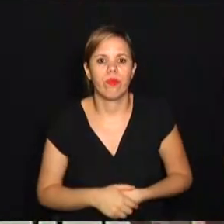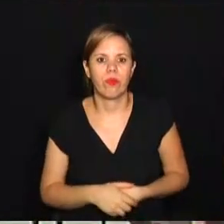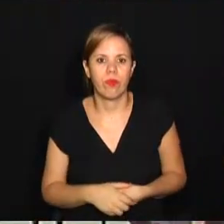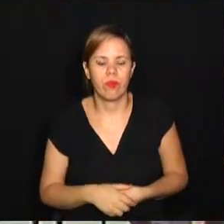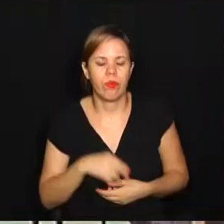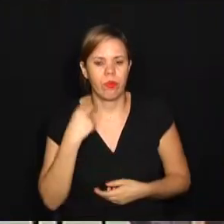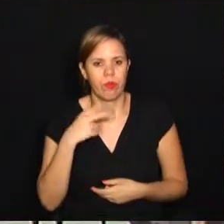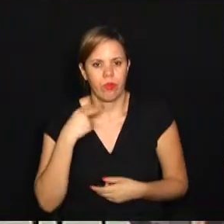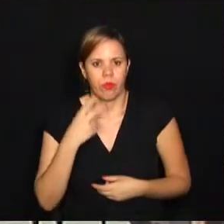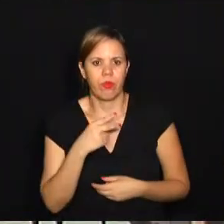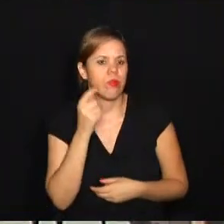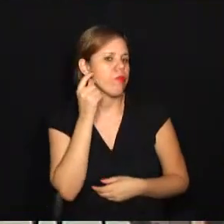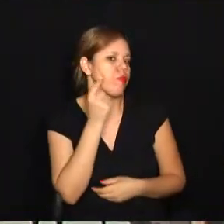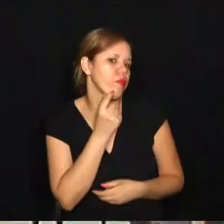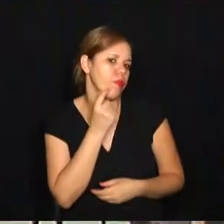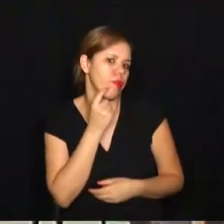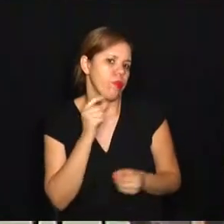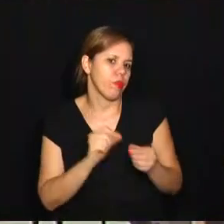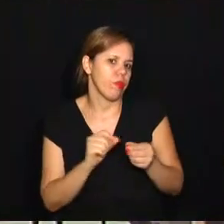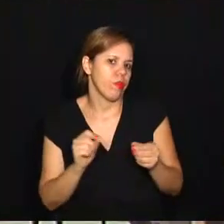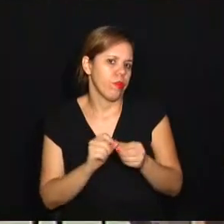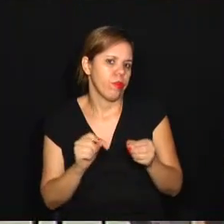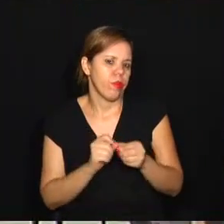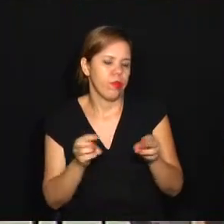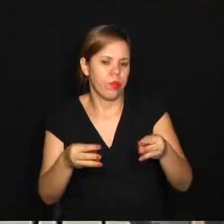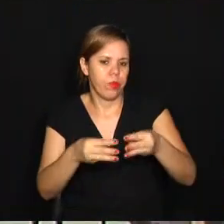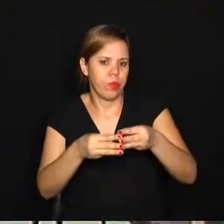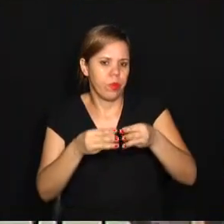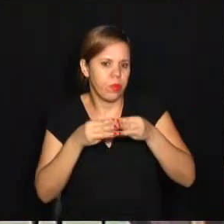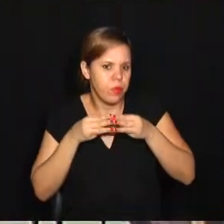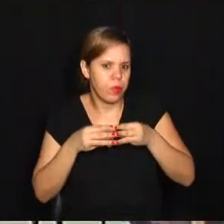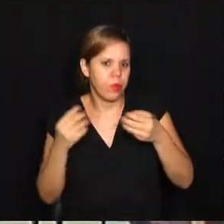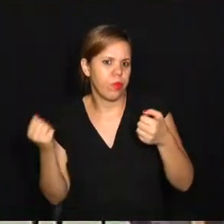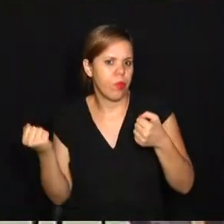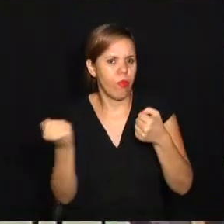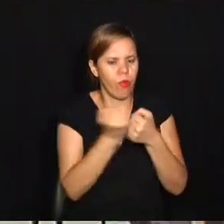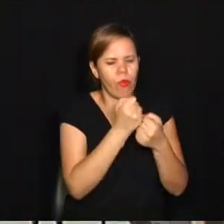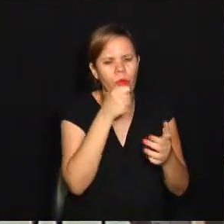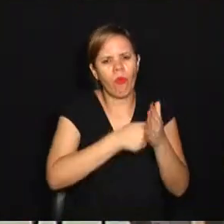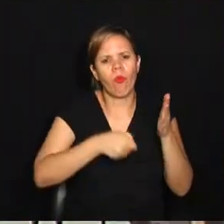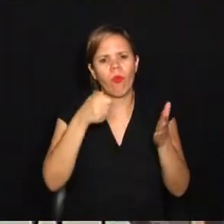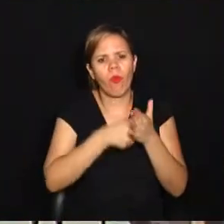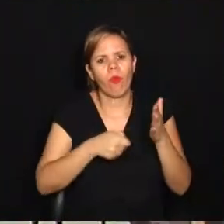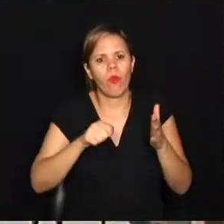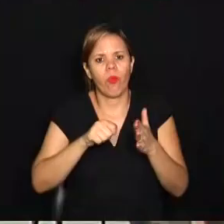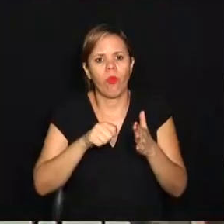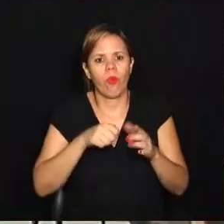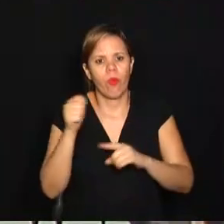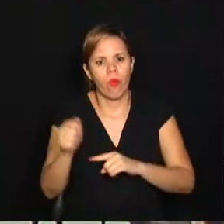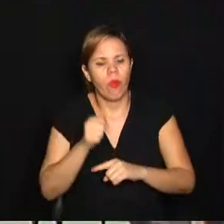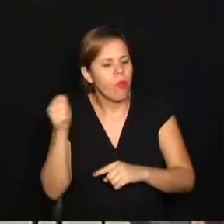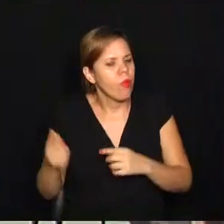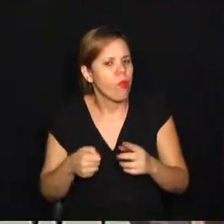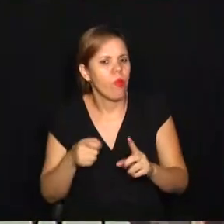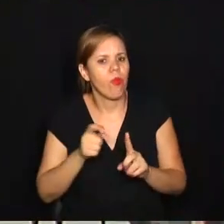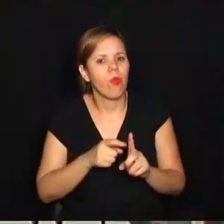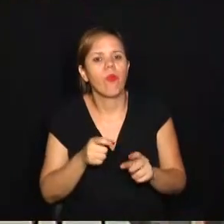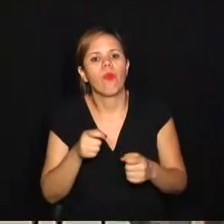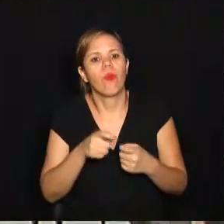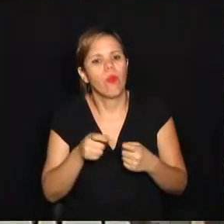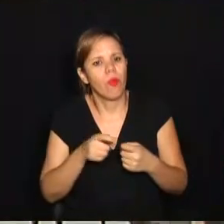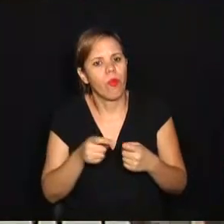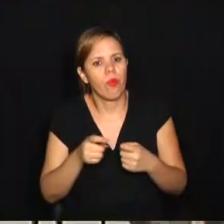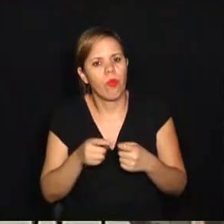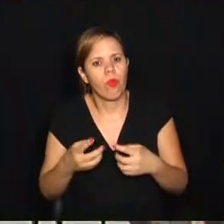O vereador Marcelo Silva fez uma moção de apoio às reivindicações da Sociedade de Medicina e Cirurgia